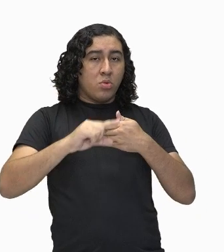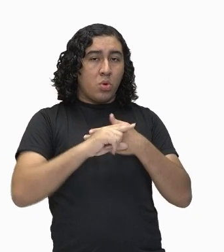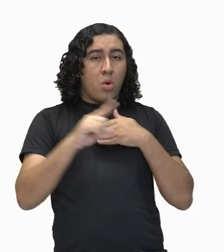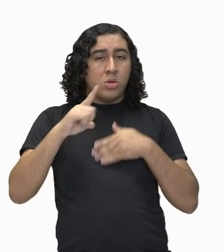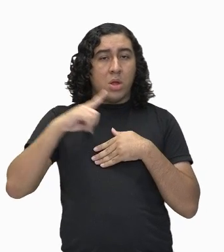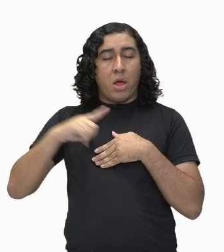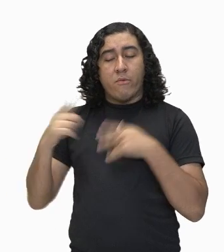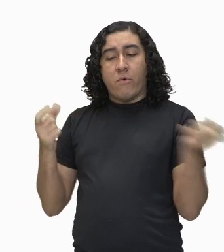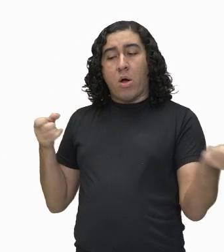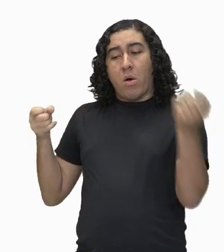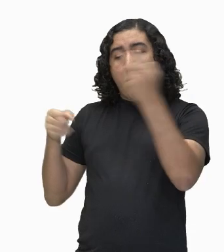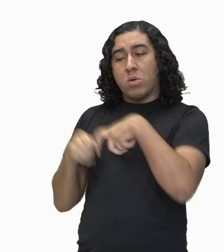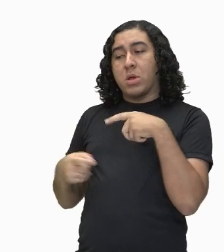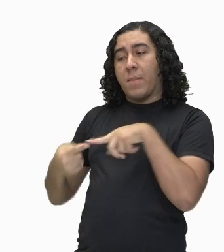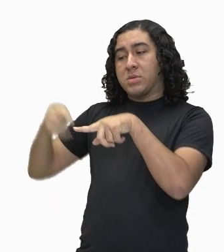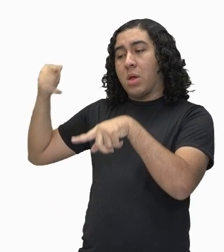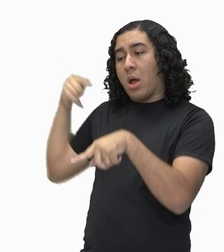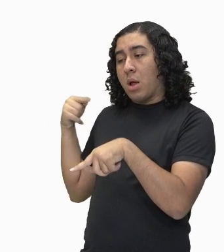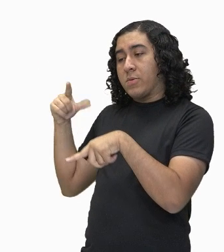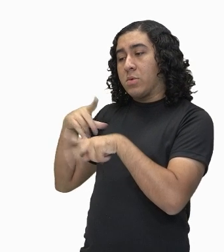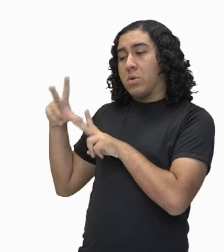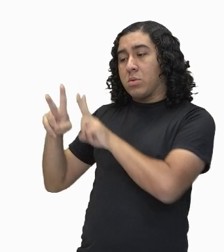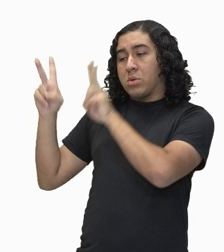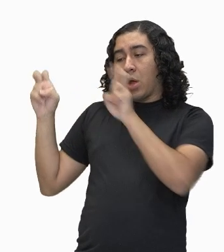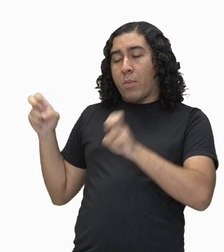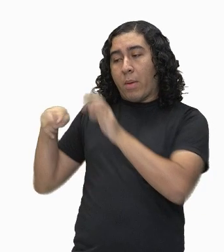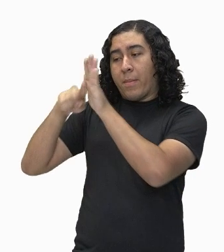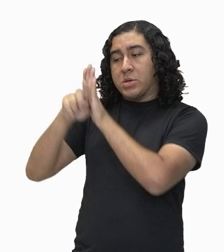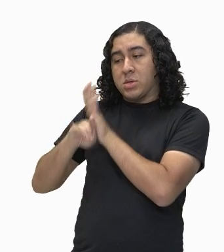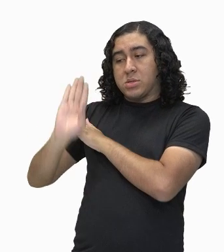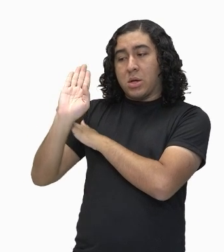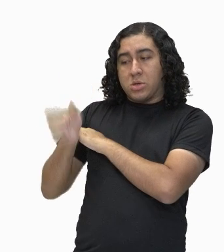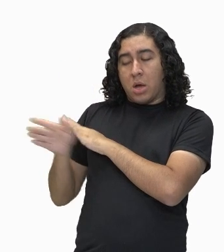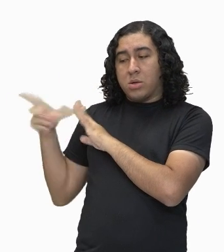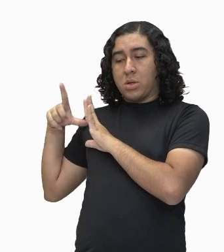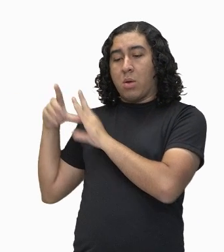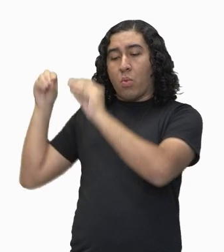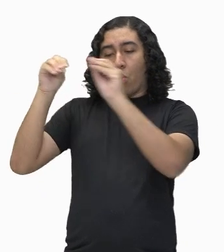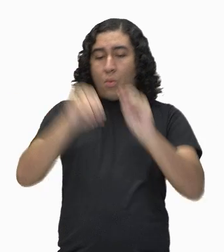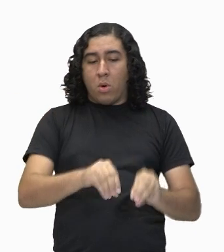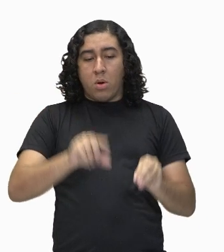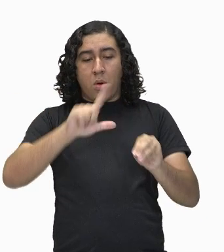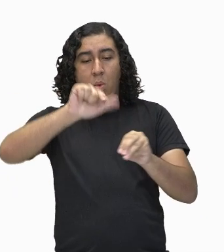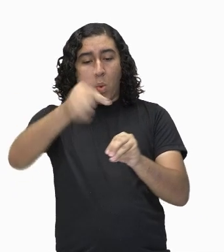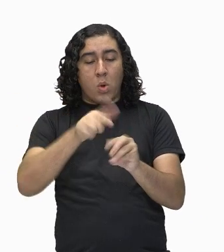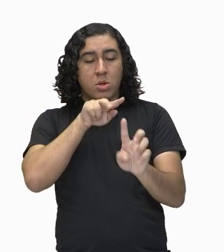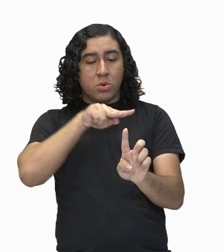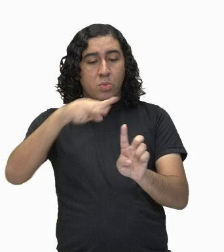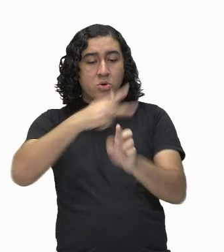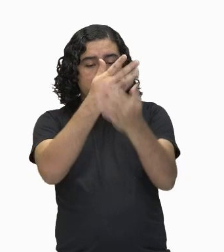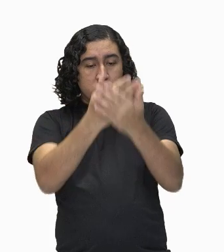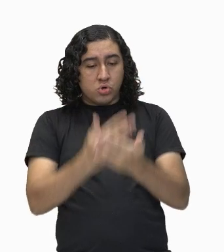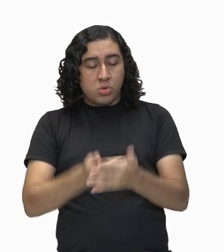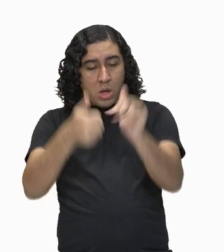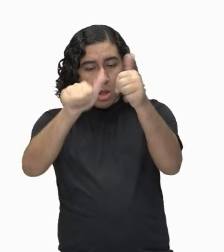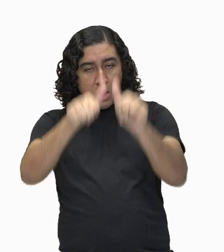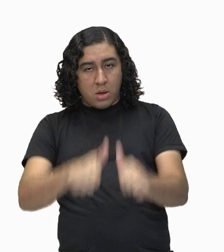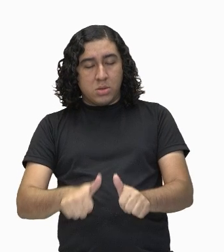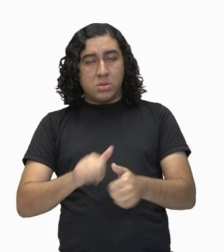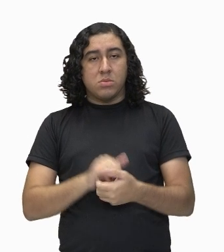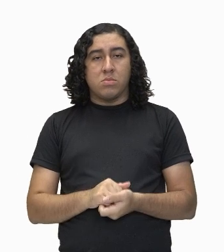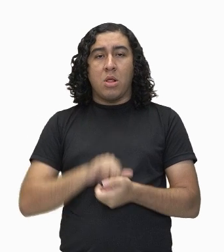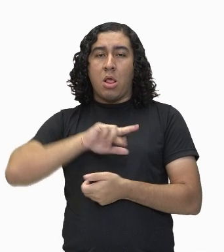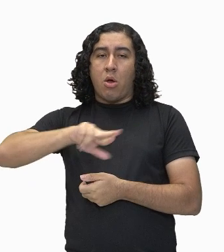visão aristotélica das essências e vai trazer para o mundo dos fenômenos. O mais importante, então, não é